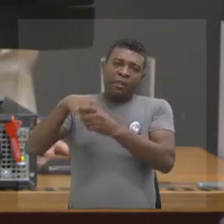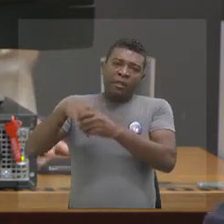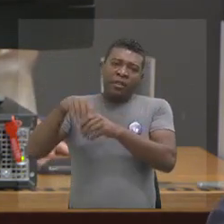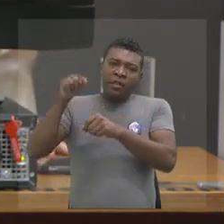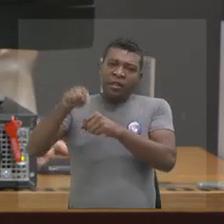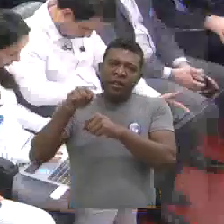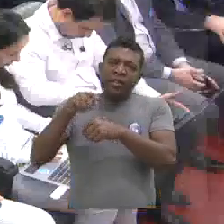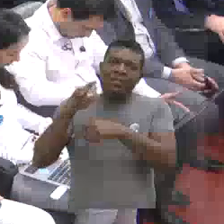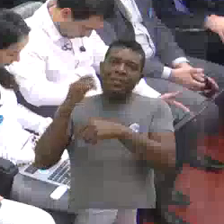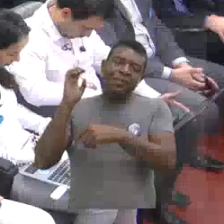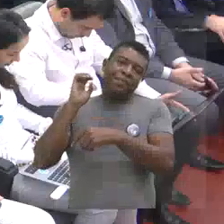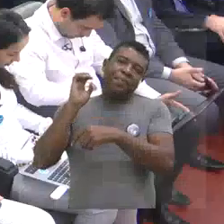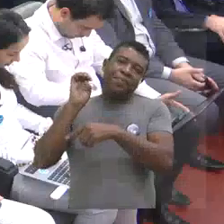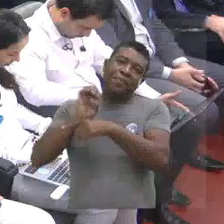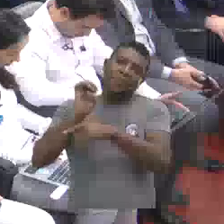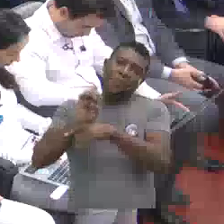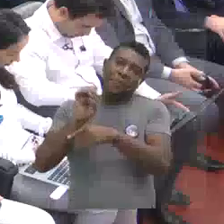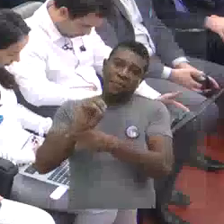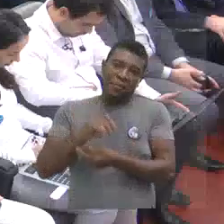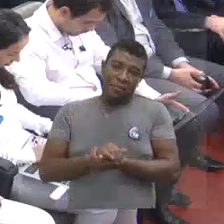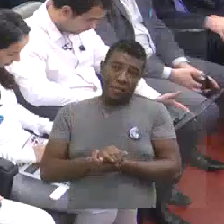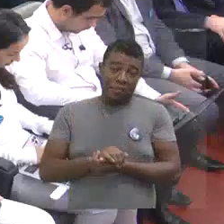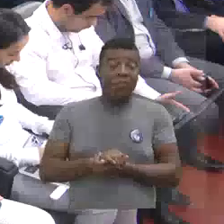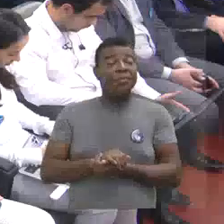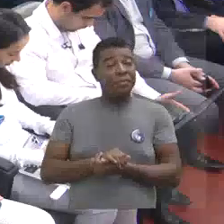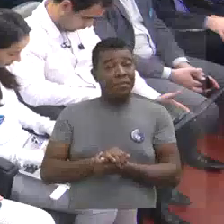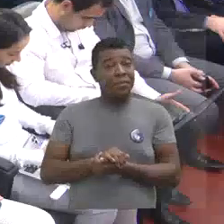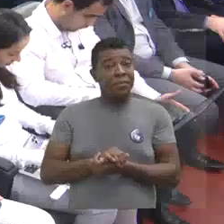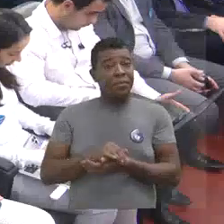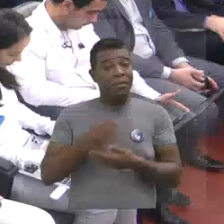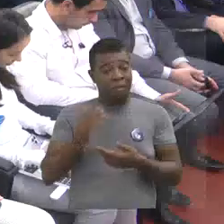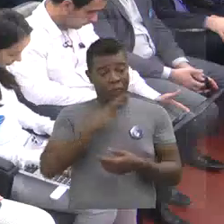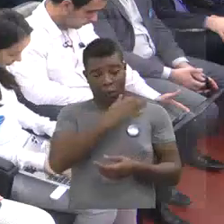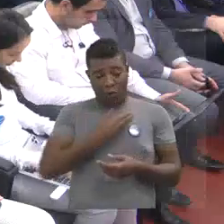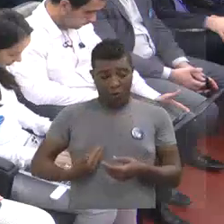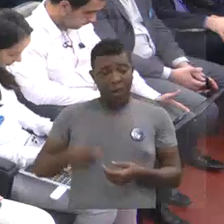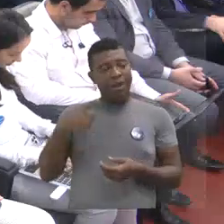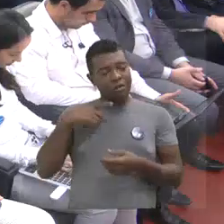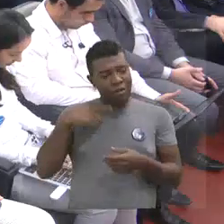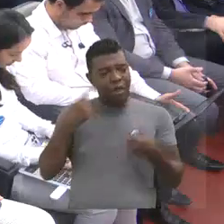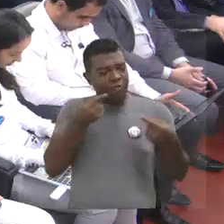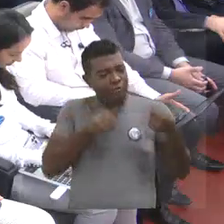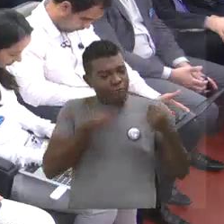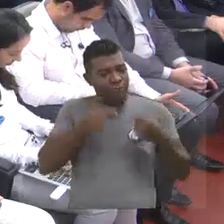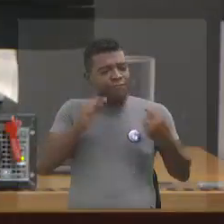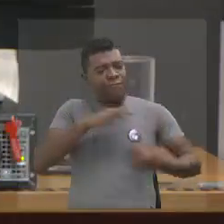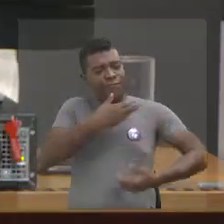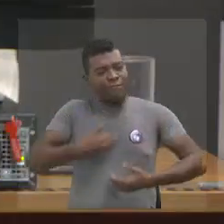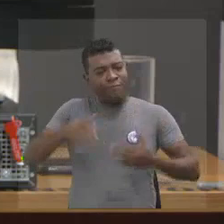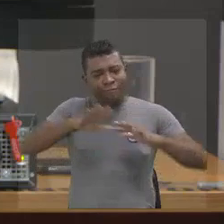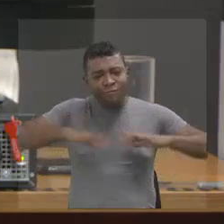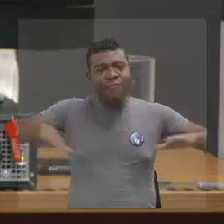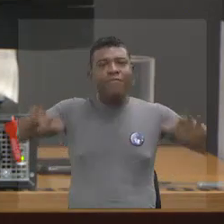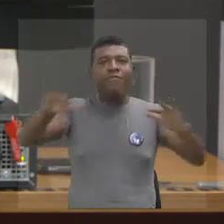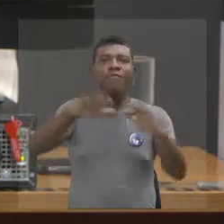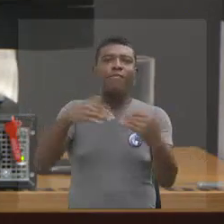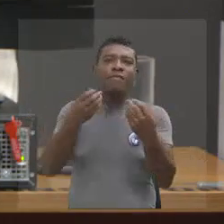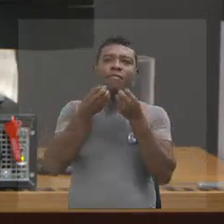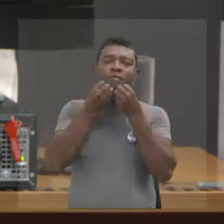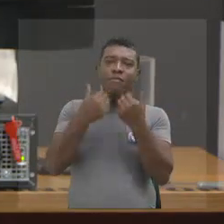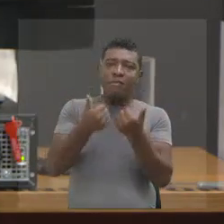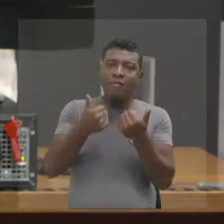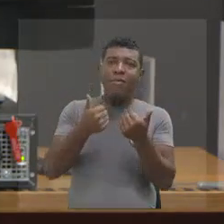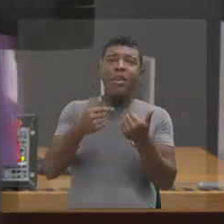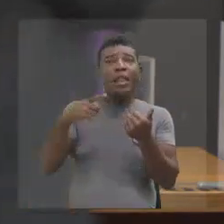né tem a política pública desenvolmentista as pessoas estão querendo investir estão investindo em Minas Gerais e muitas